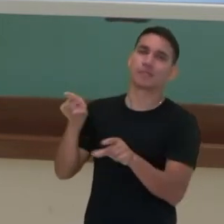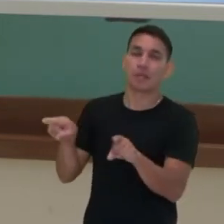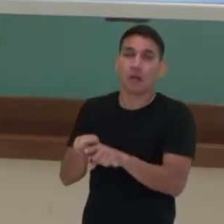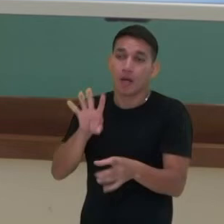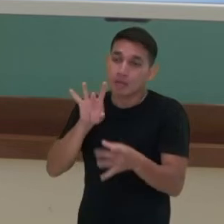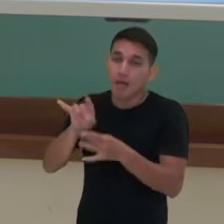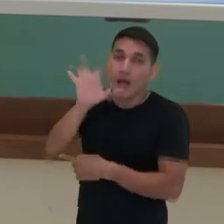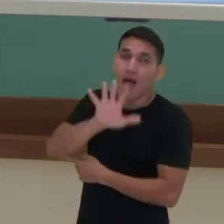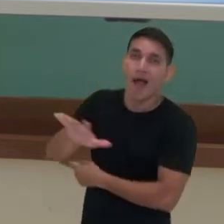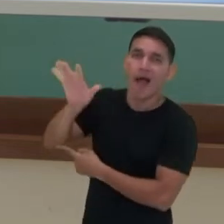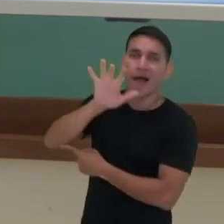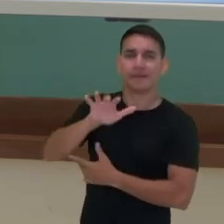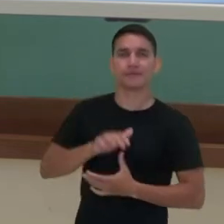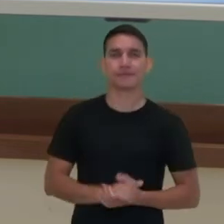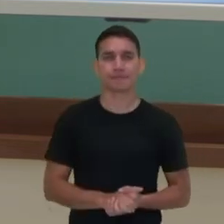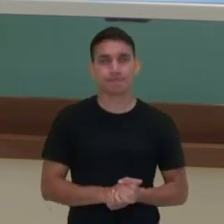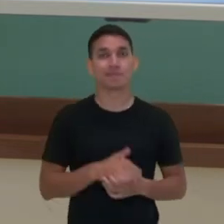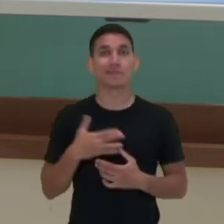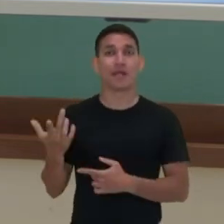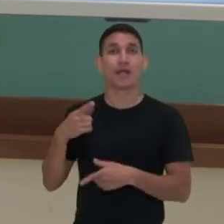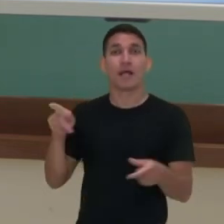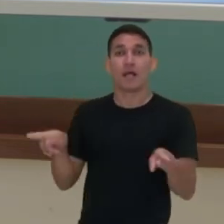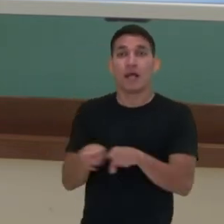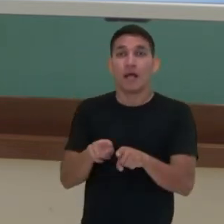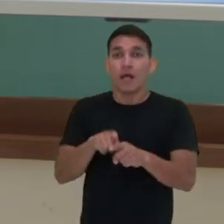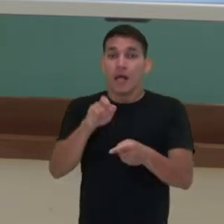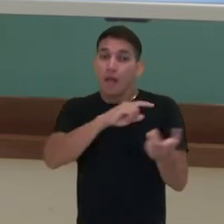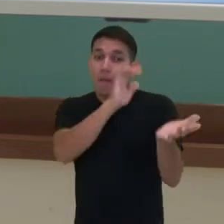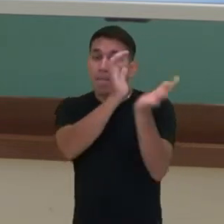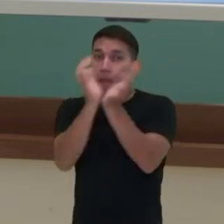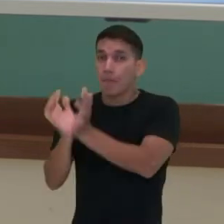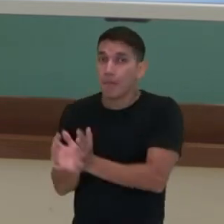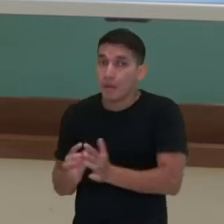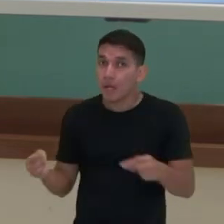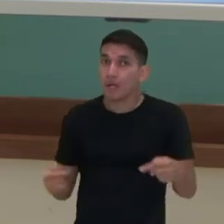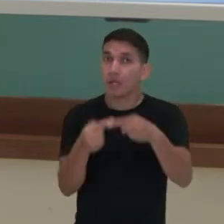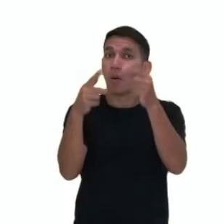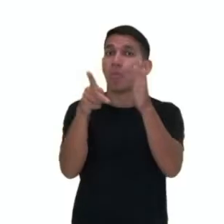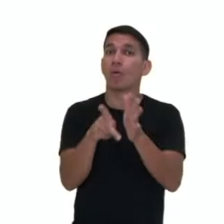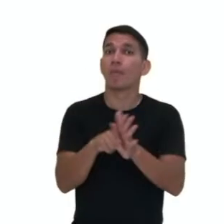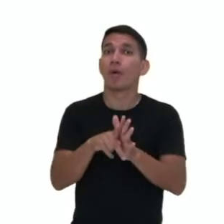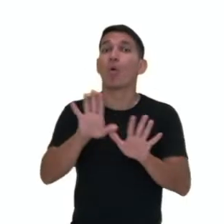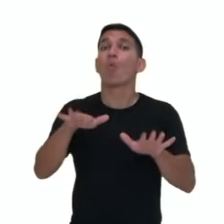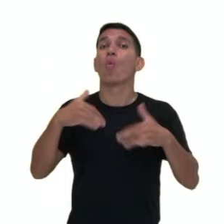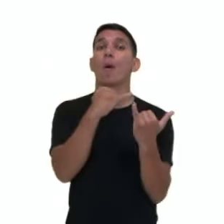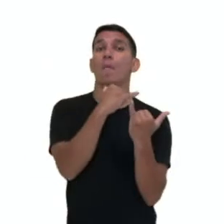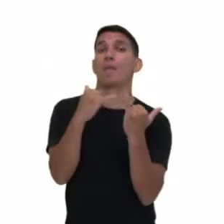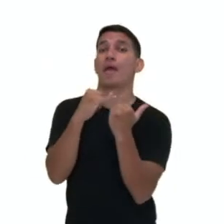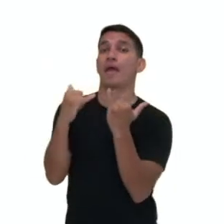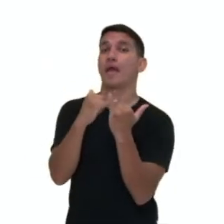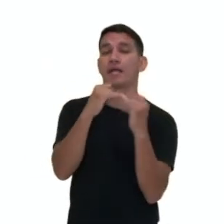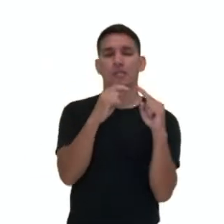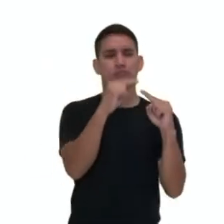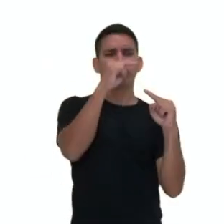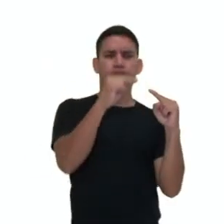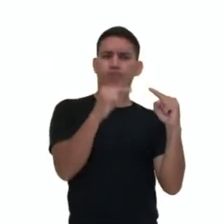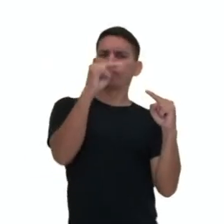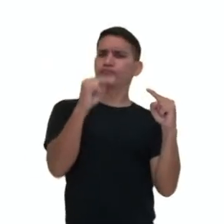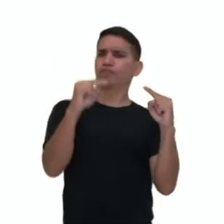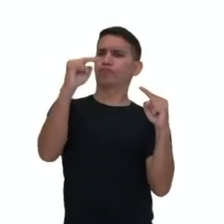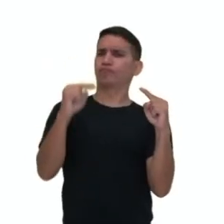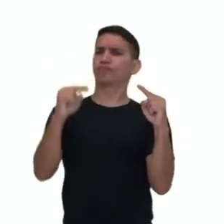daquela região ou daquela área. Ele é classificado de acordo com a média do que foi observado. São